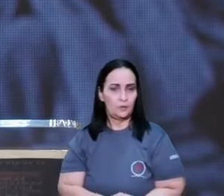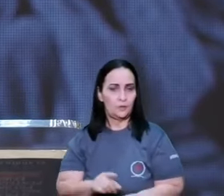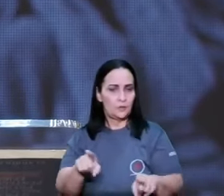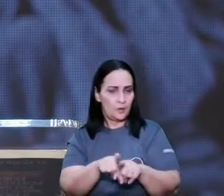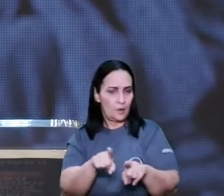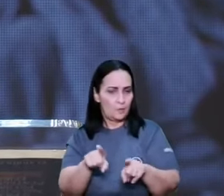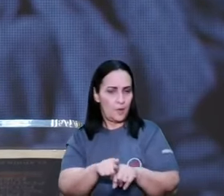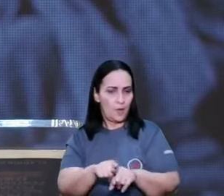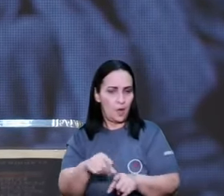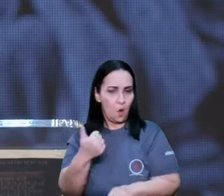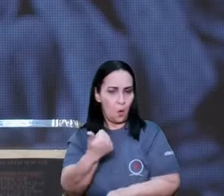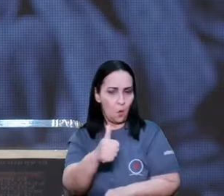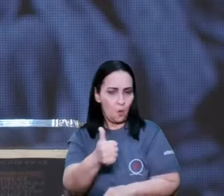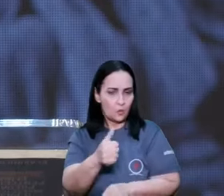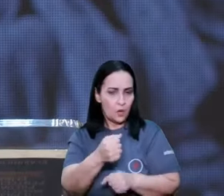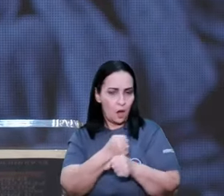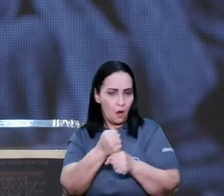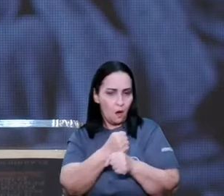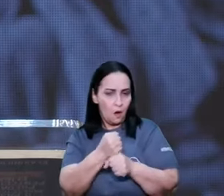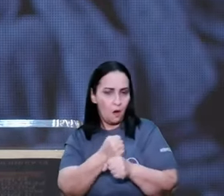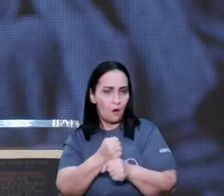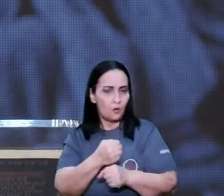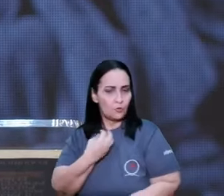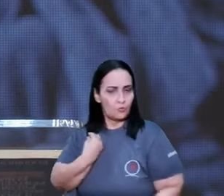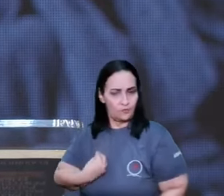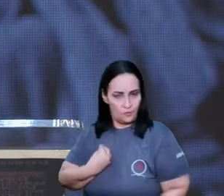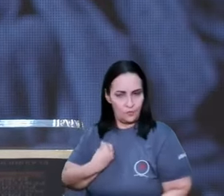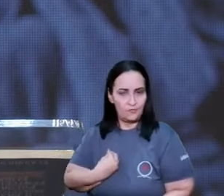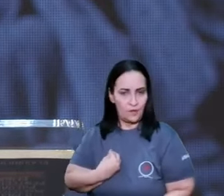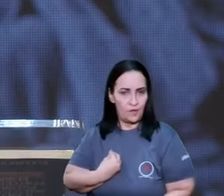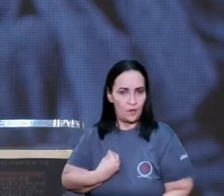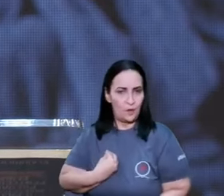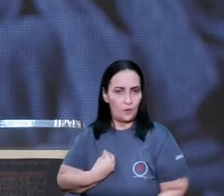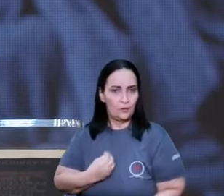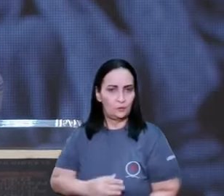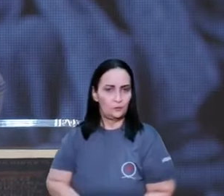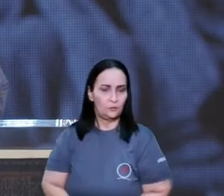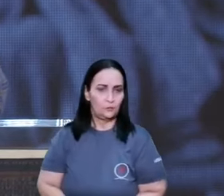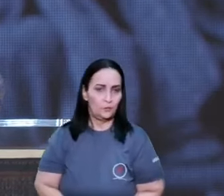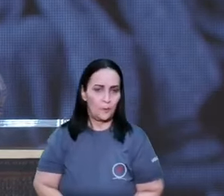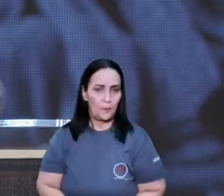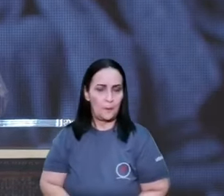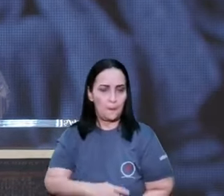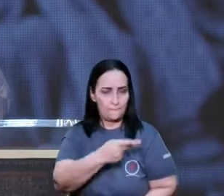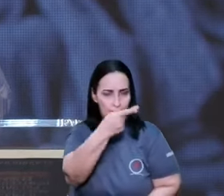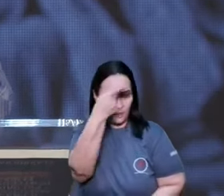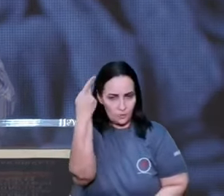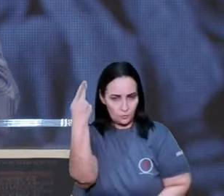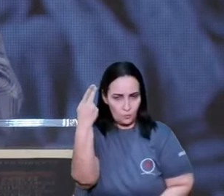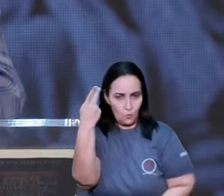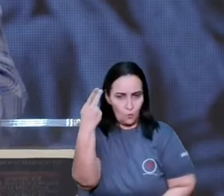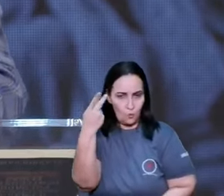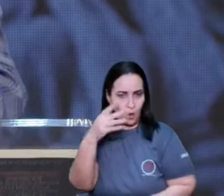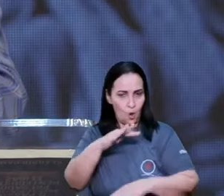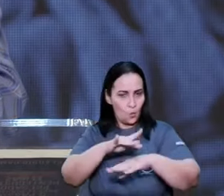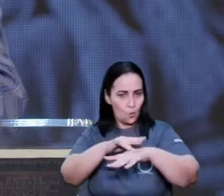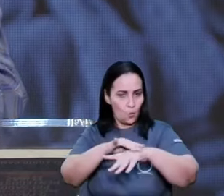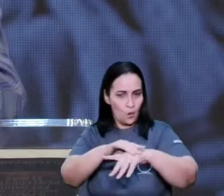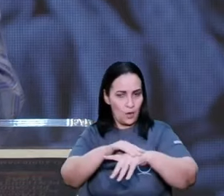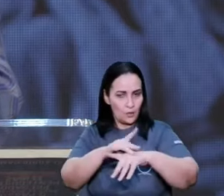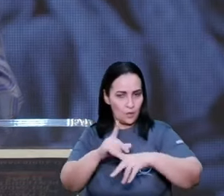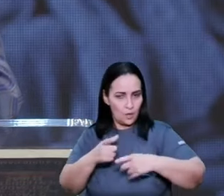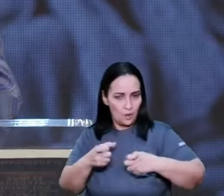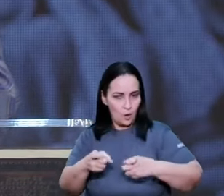eh convivendo e lutando com o paciente oncológico que pela medicina H